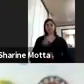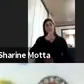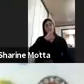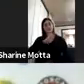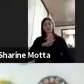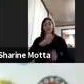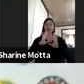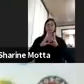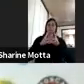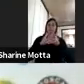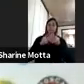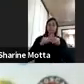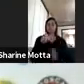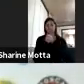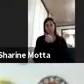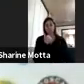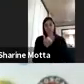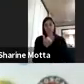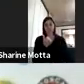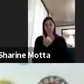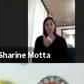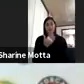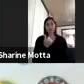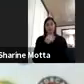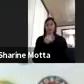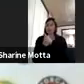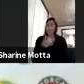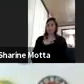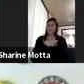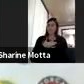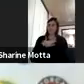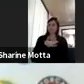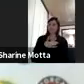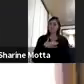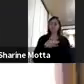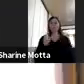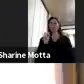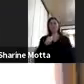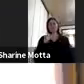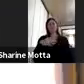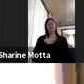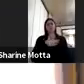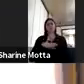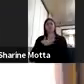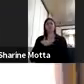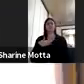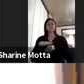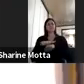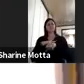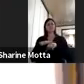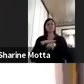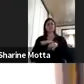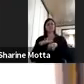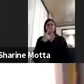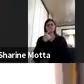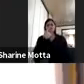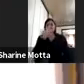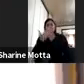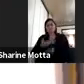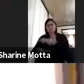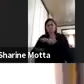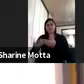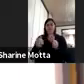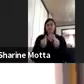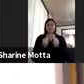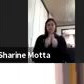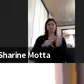Boa tarde, doutora Cristiane Lopes. Como está a senhora? Tudo bem? Tudo bem, um prazer falar com você e com os nossos companheiros